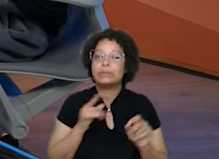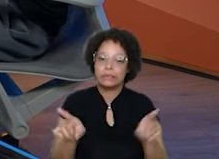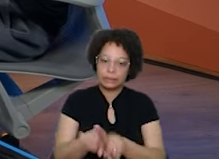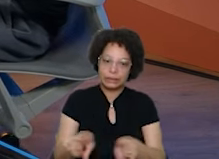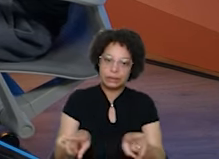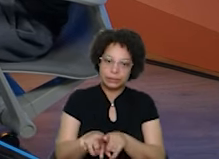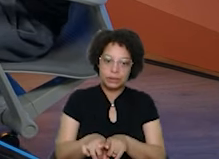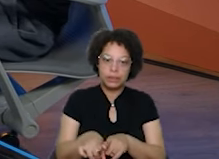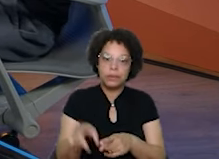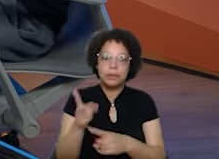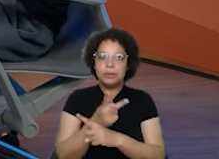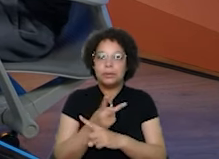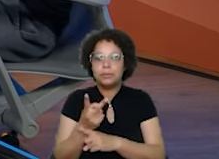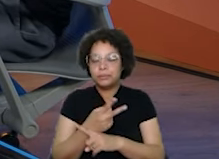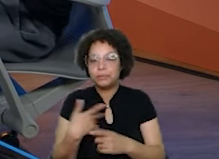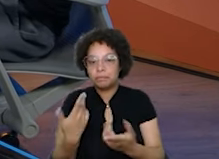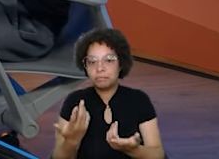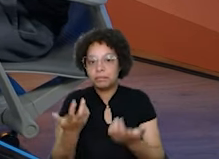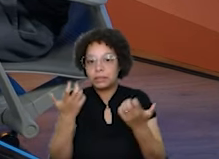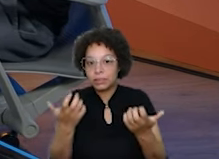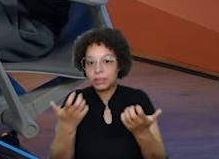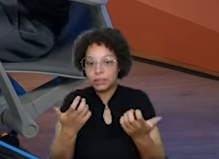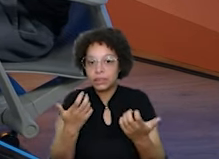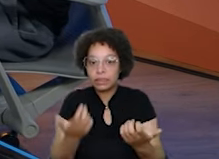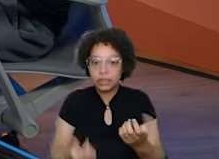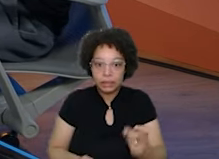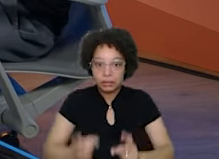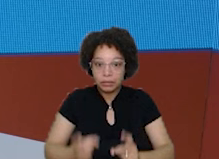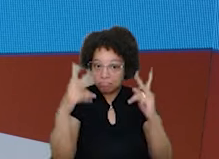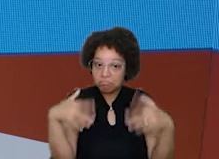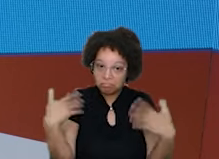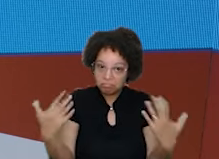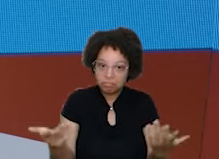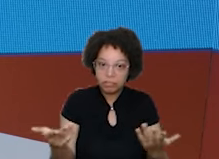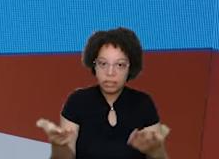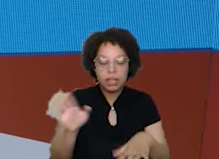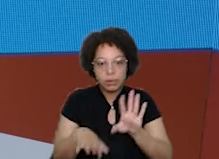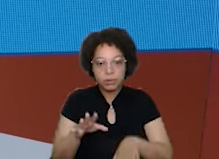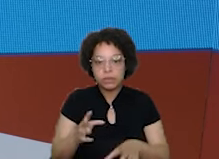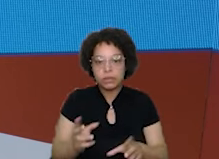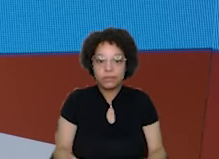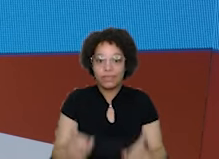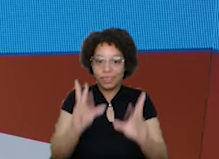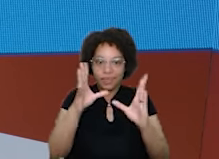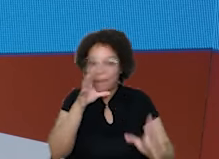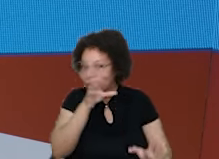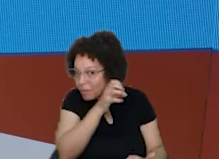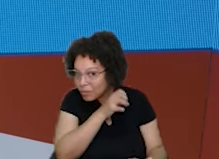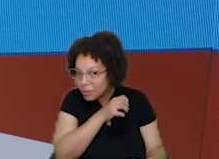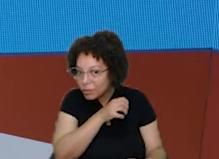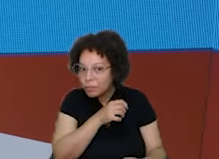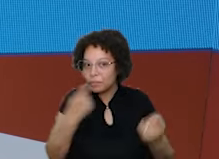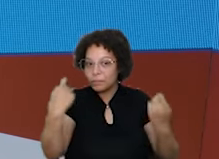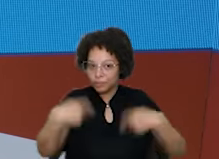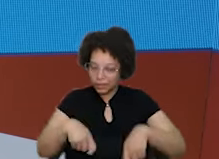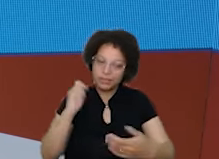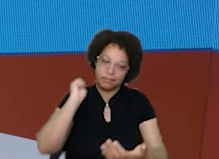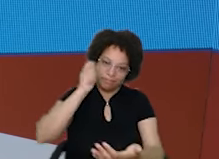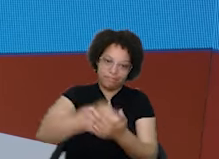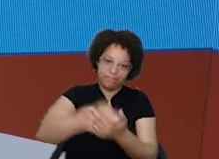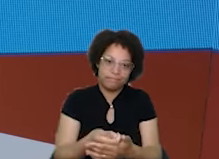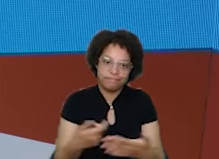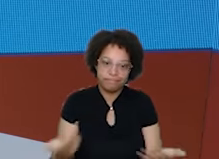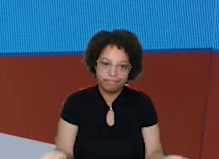vender qu vender às vezes se ele quer vender e se ele quer vender num curto prazo tem que ser vai ter que ser o pago